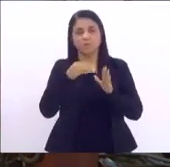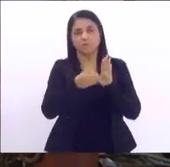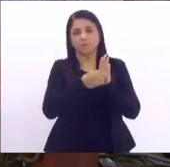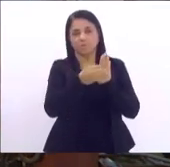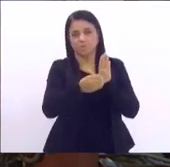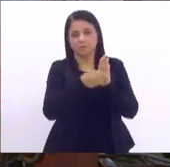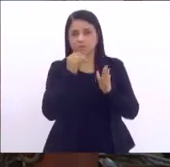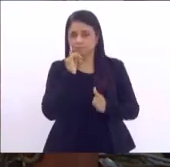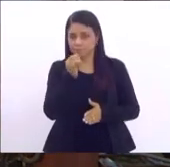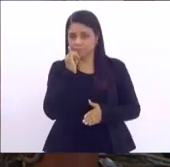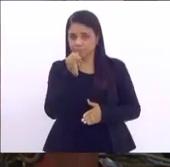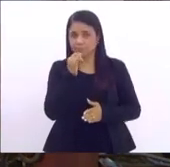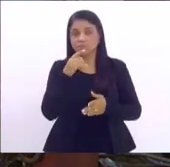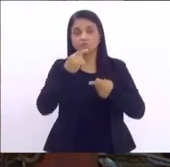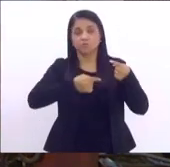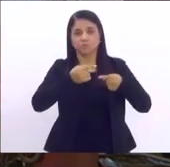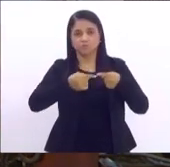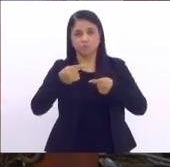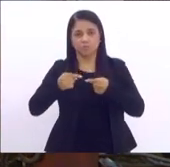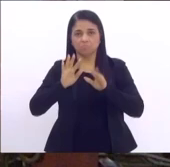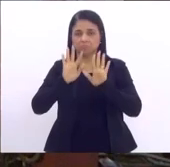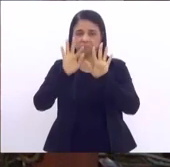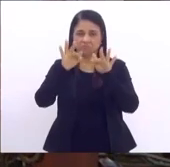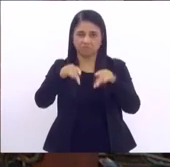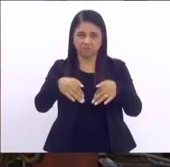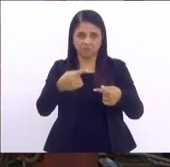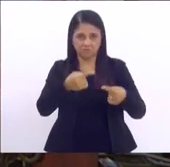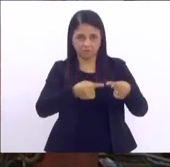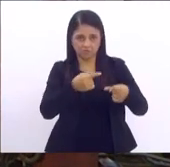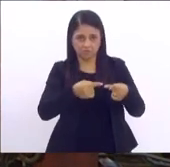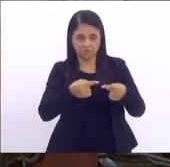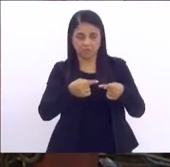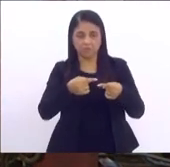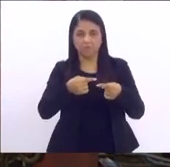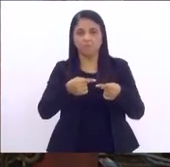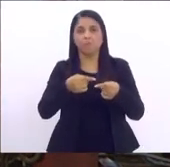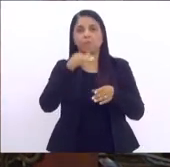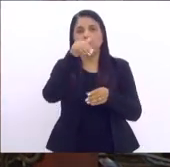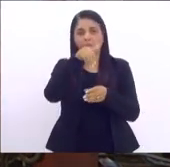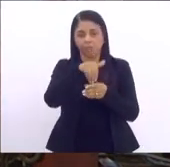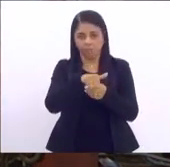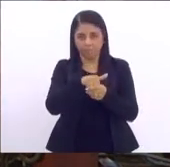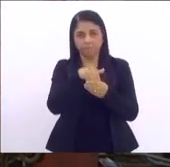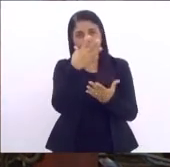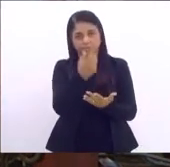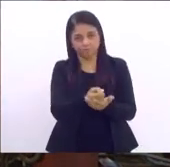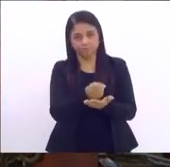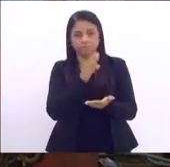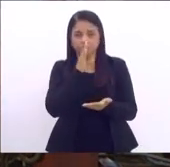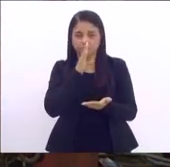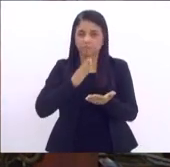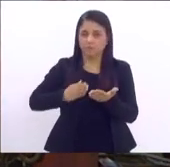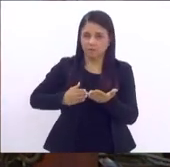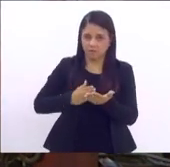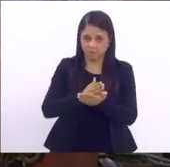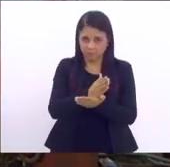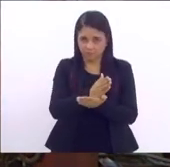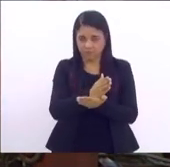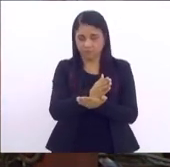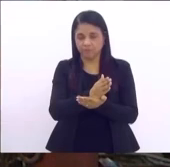havendo quem queira discutir, encerrada a discussão. Em votação, os senhores que aprovam permaneçam como estão. Aprovado, vai